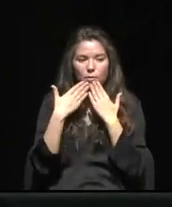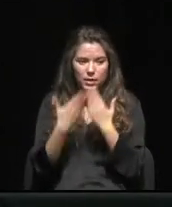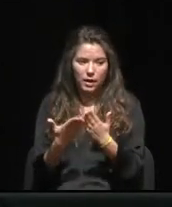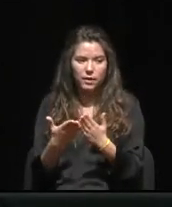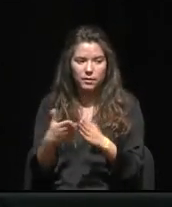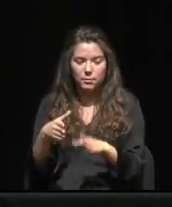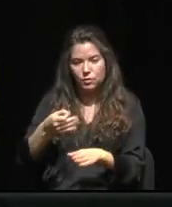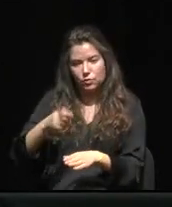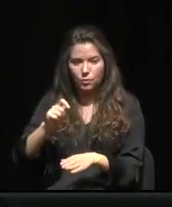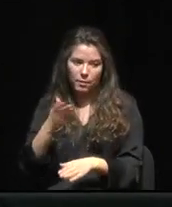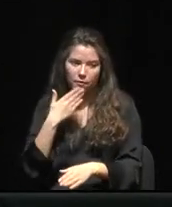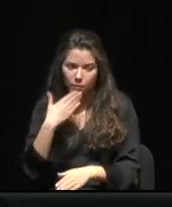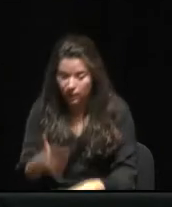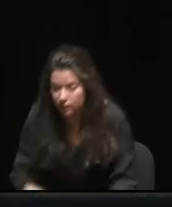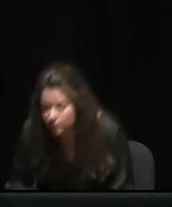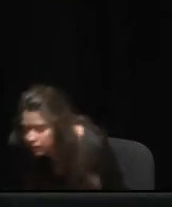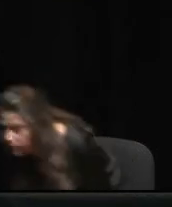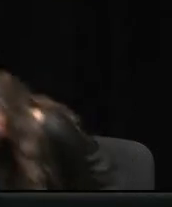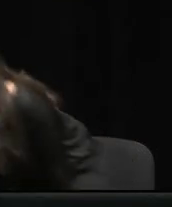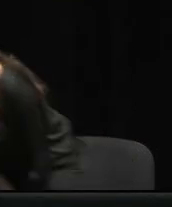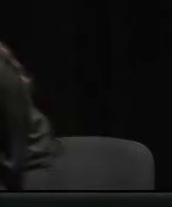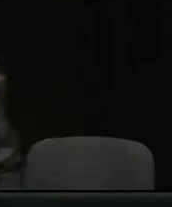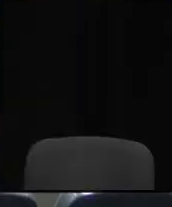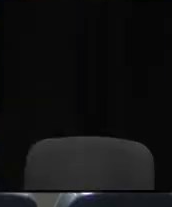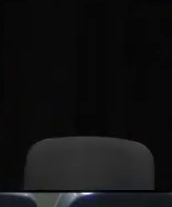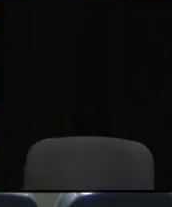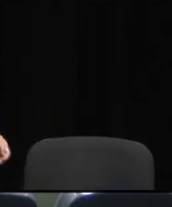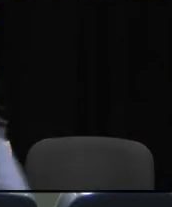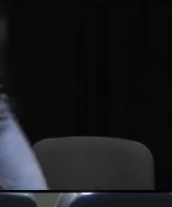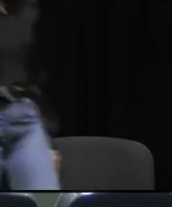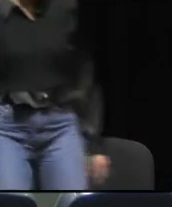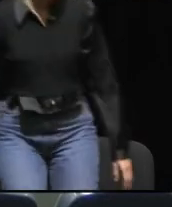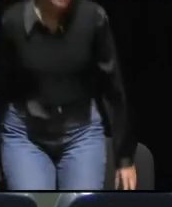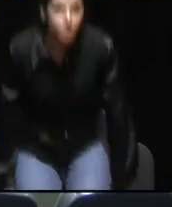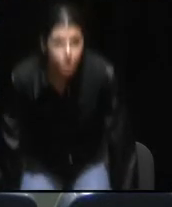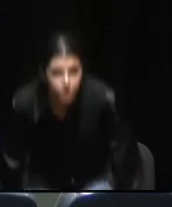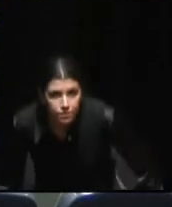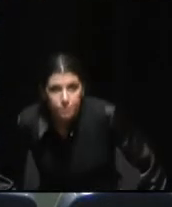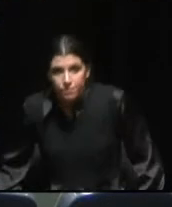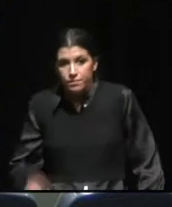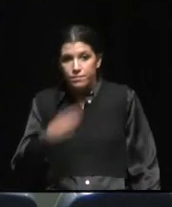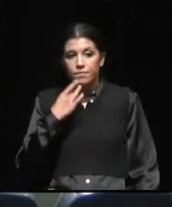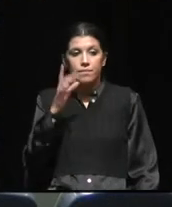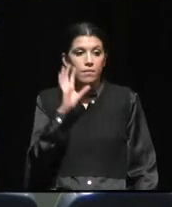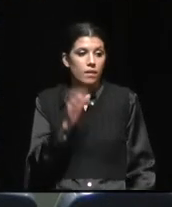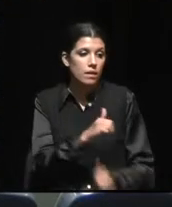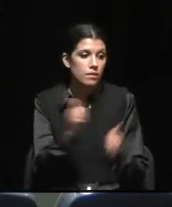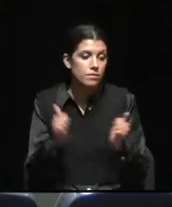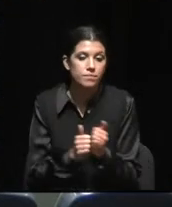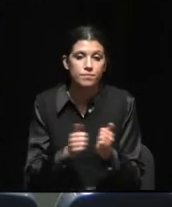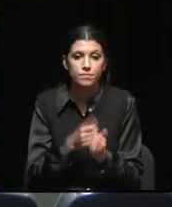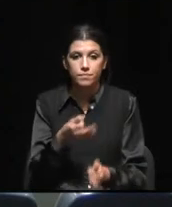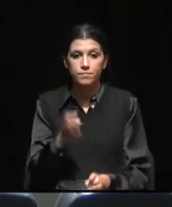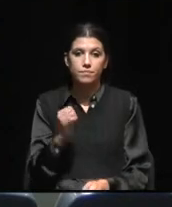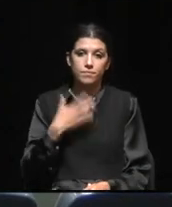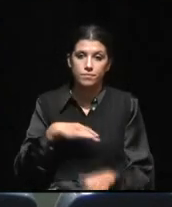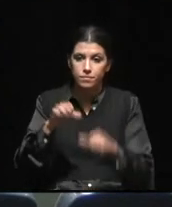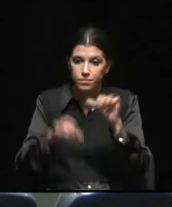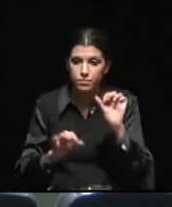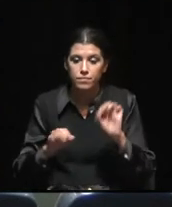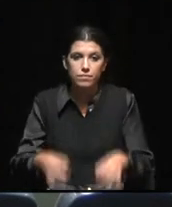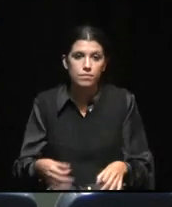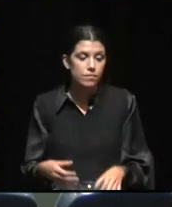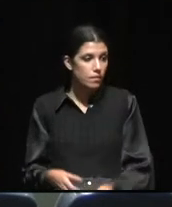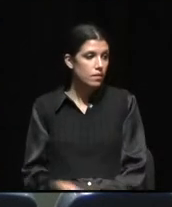iniciativa do P muito obrigadoo obrigada senhor Vereador passo a palavra o PS quer encerrar